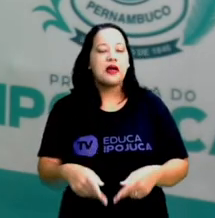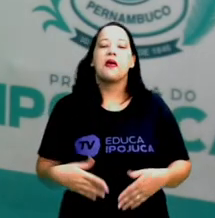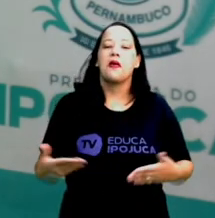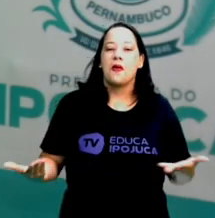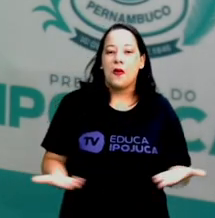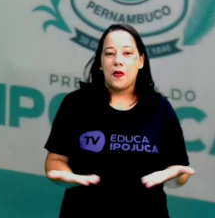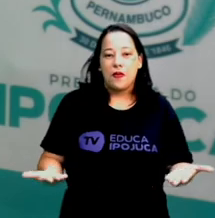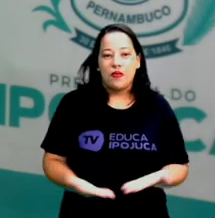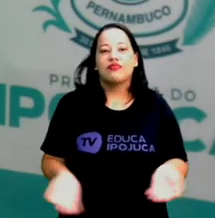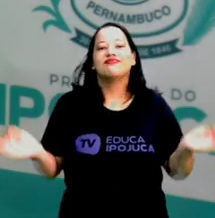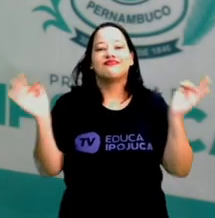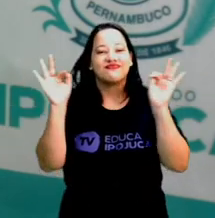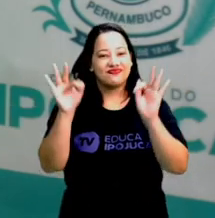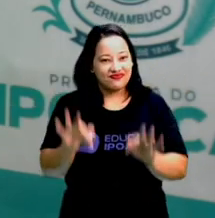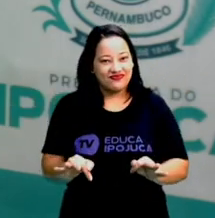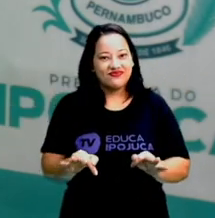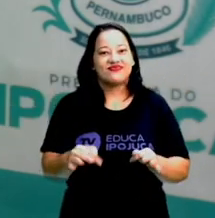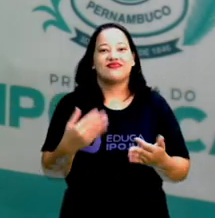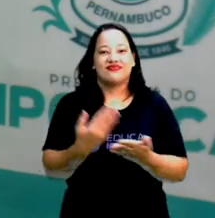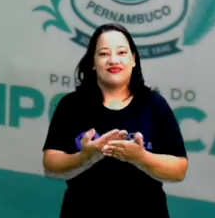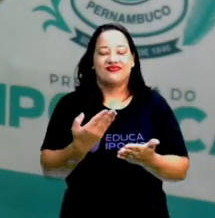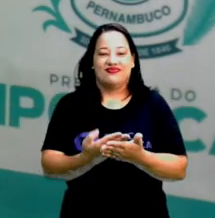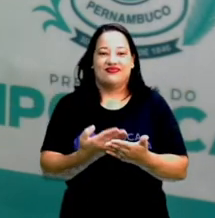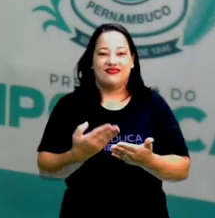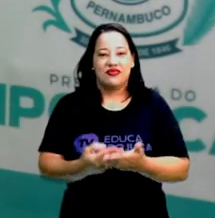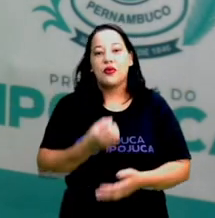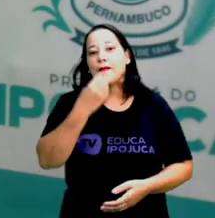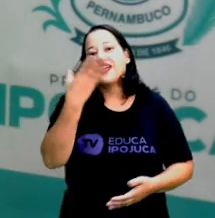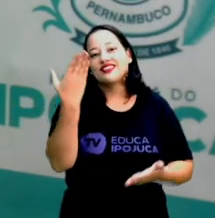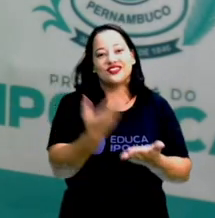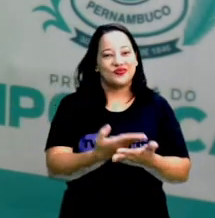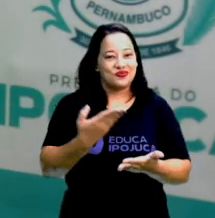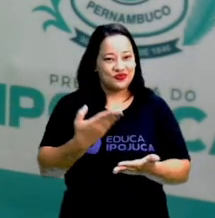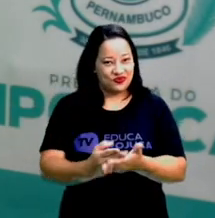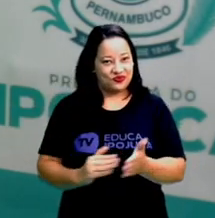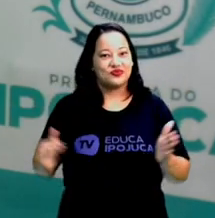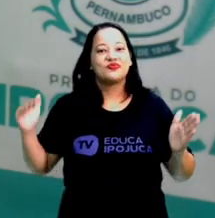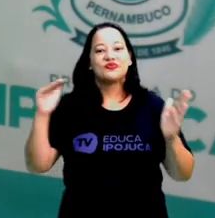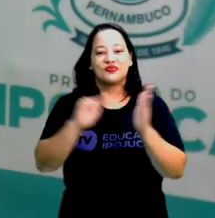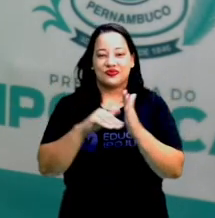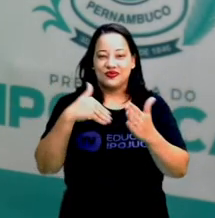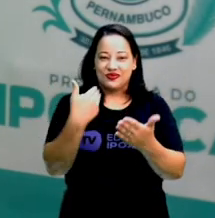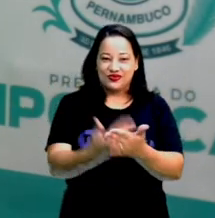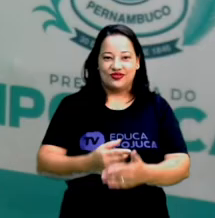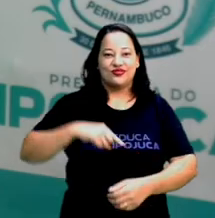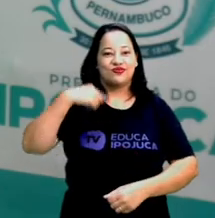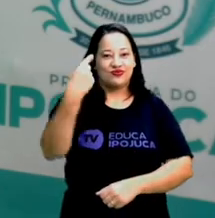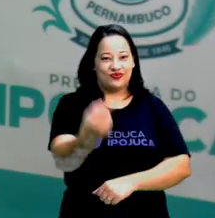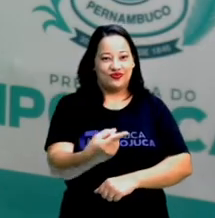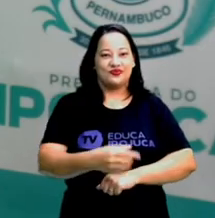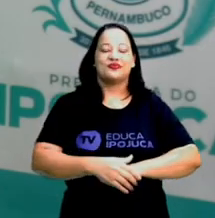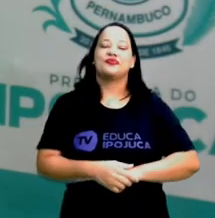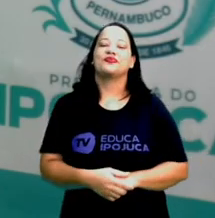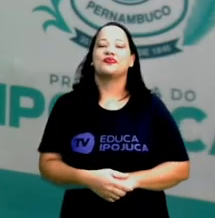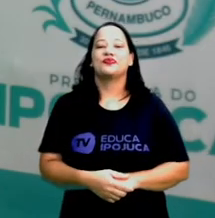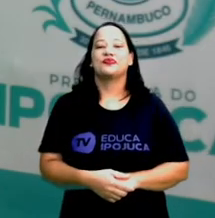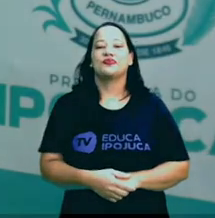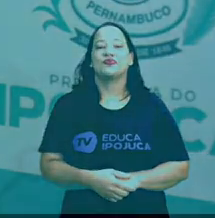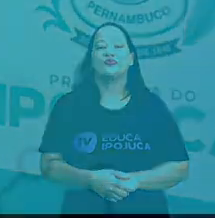hoje chegamos ao finalzinho de mais uma aula. Bons estudos e até a próxima aula!